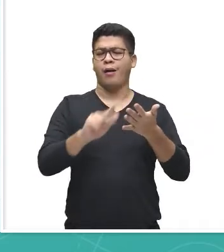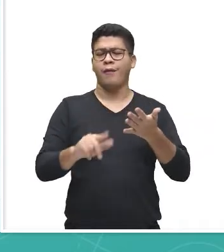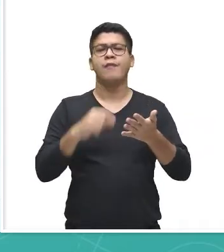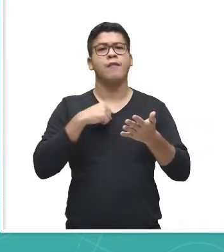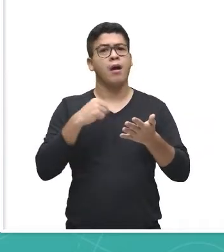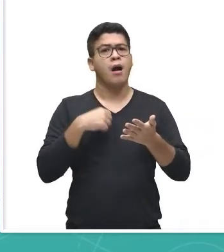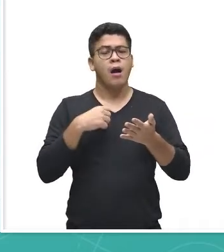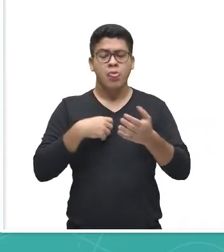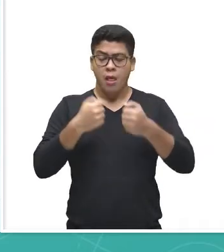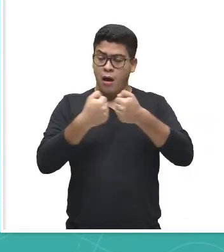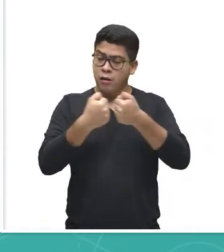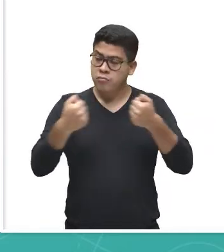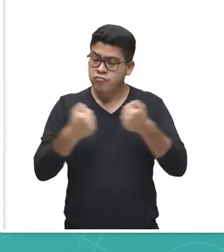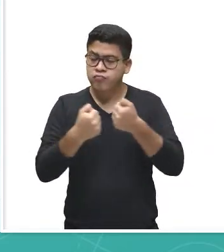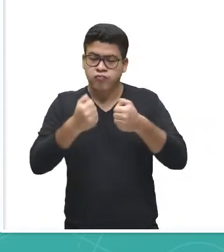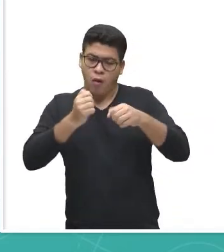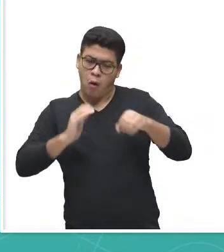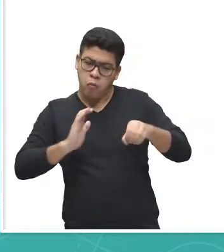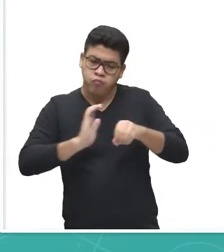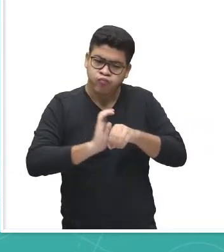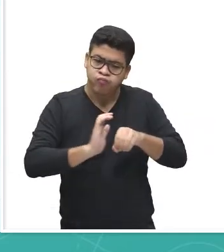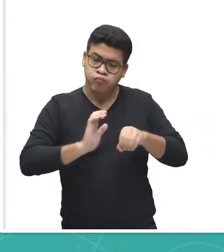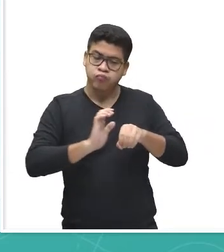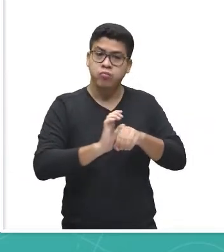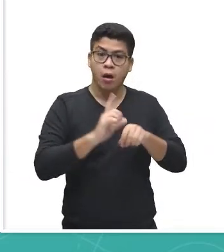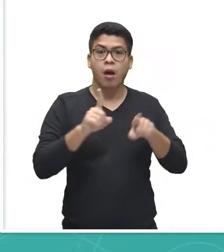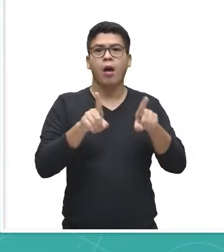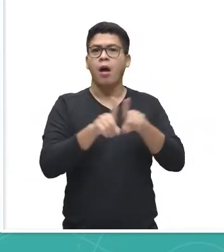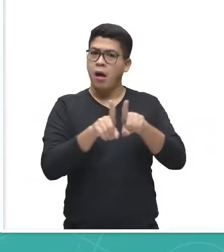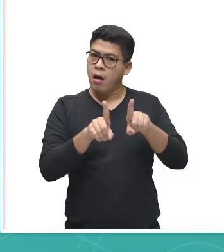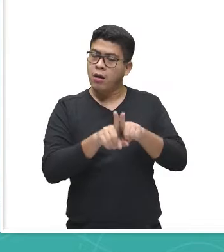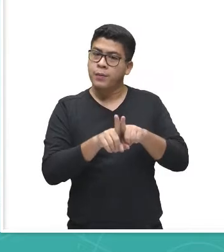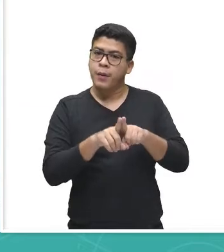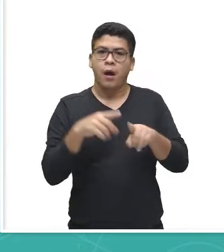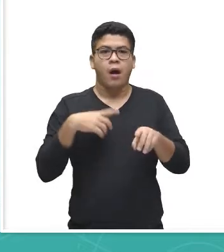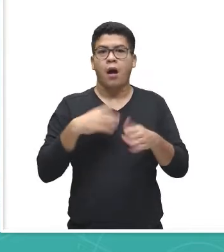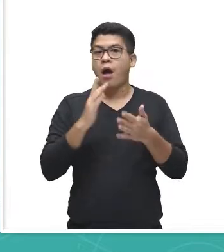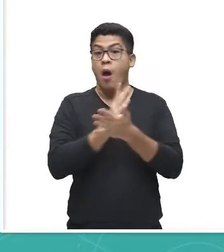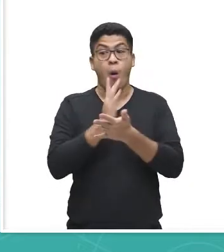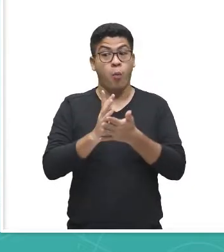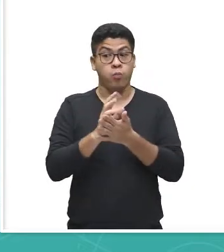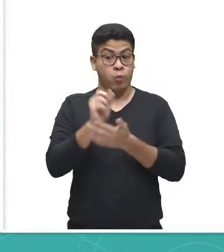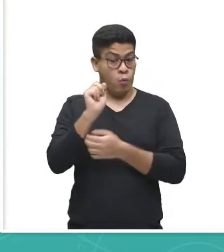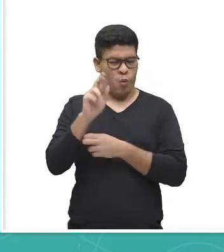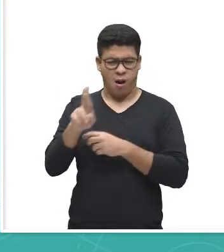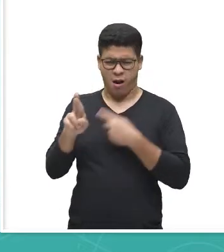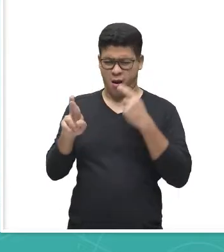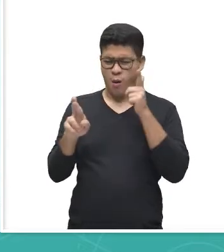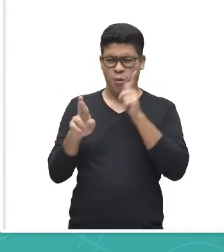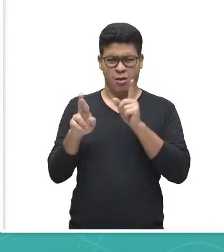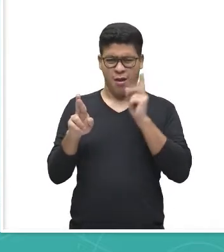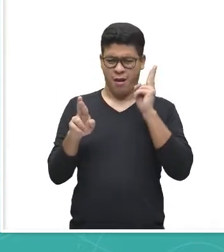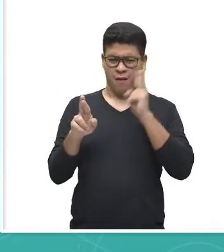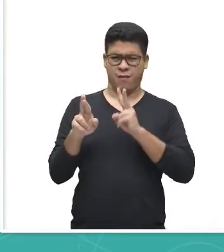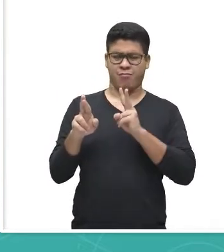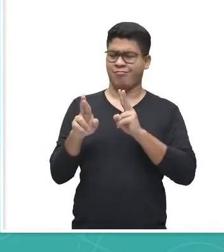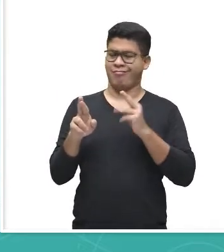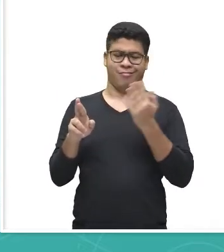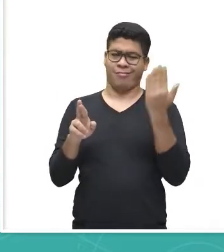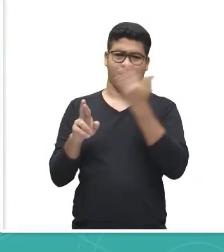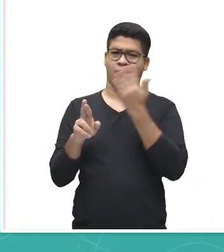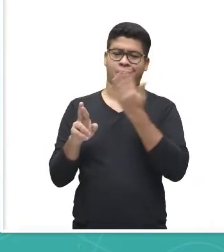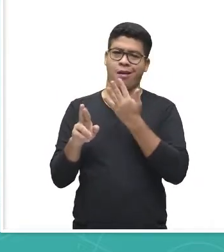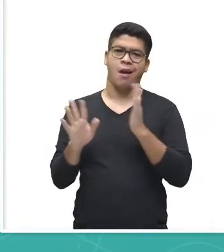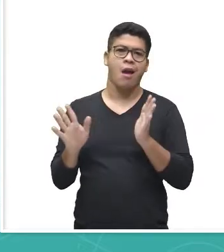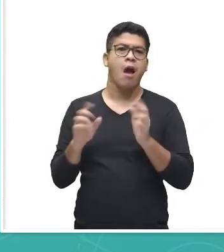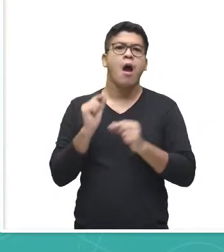de elasticidade, compressibilidade. Lembra que nós falamos que a gente não consegue visualizar o ar, mas a gente consegue interagir com ele a partir das